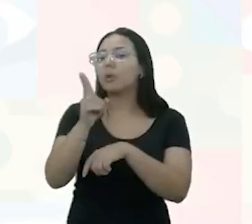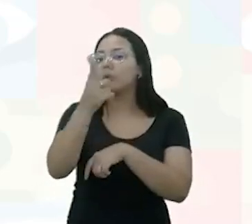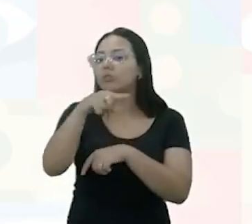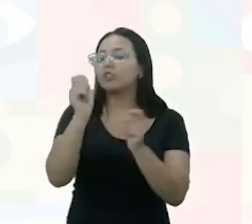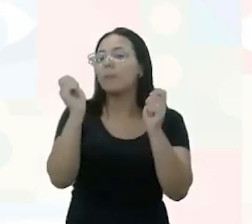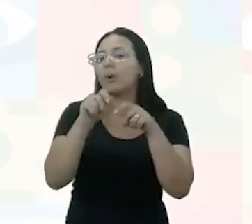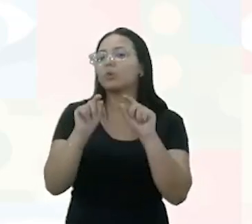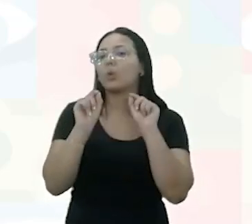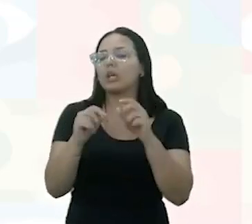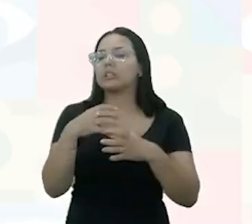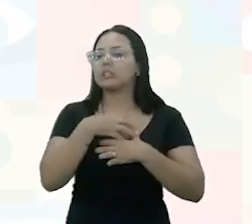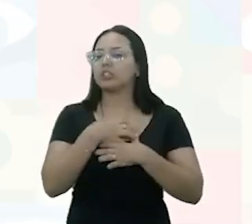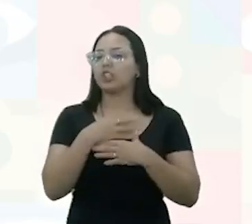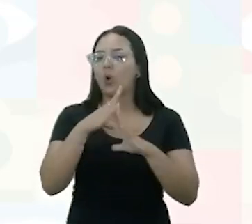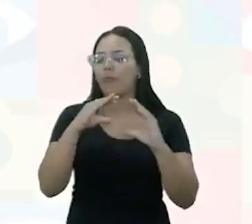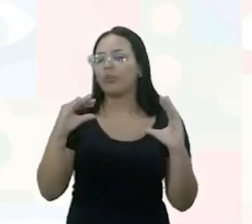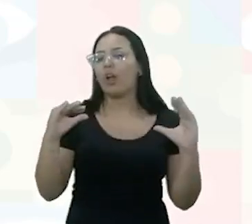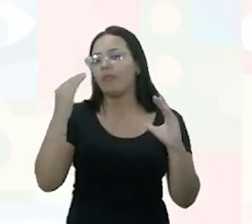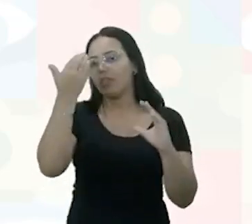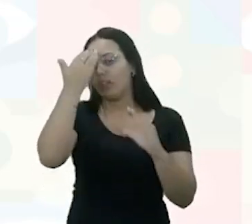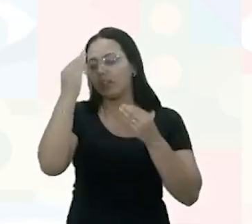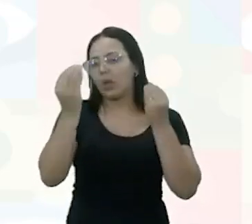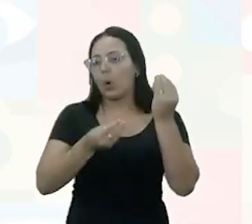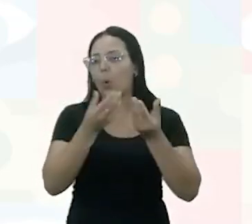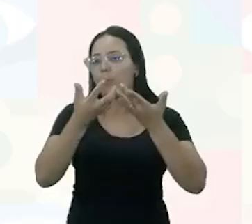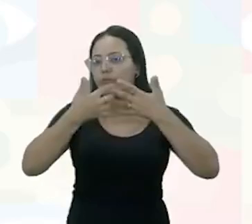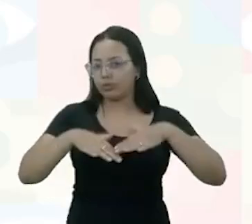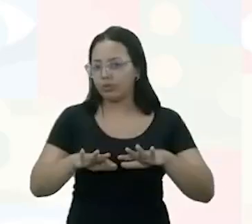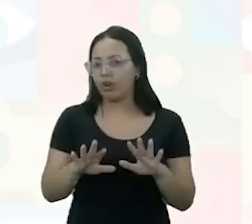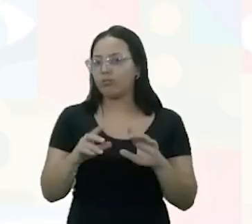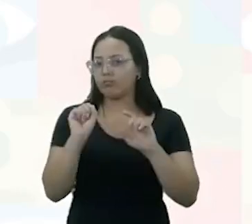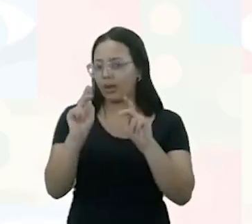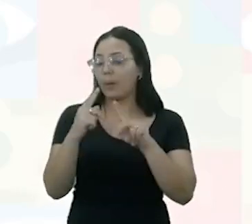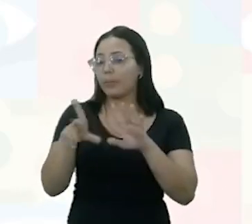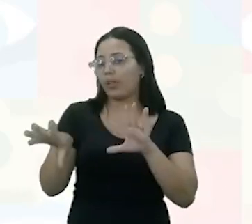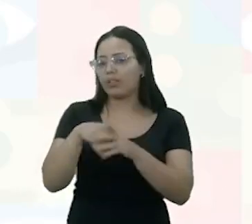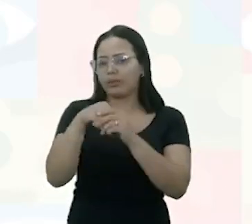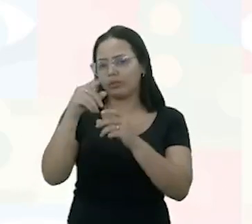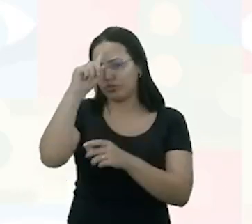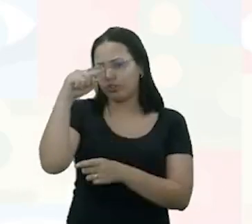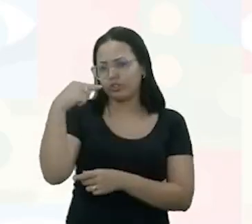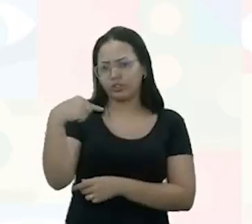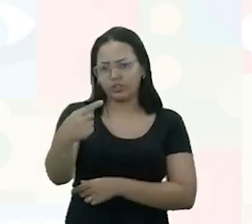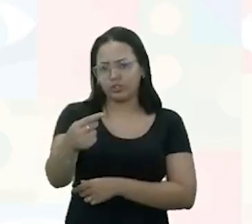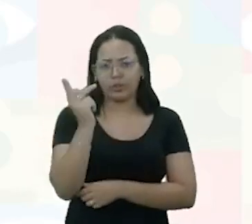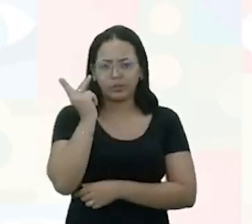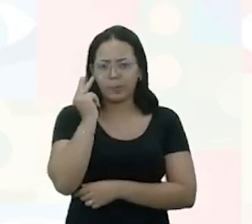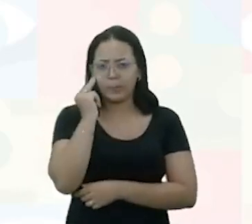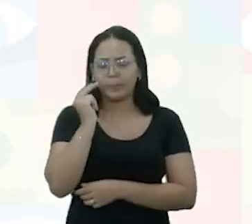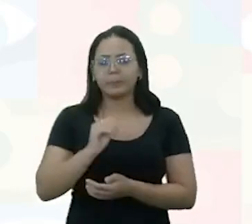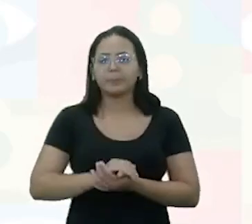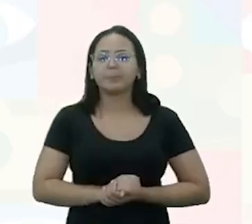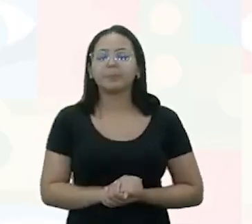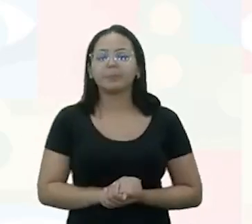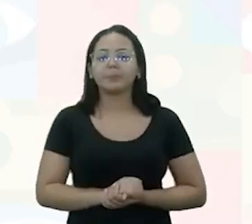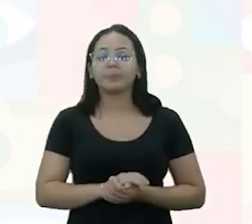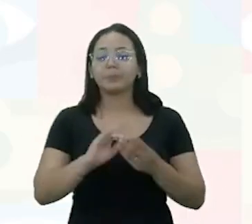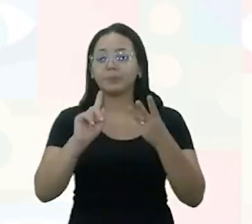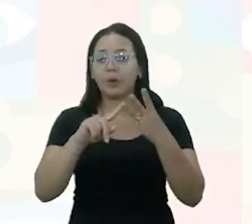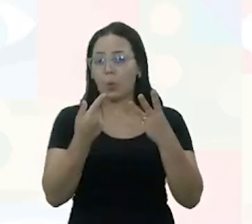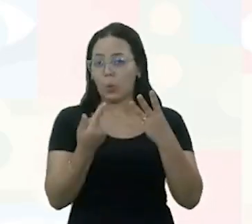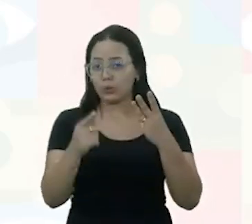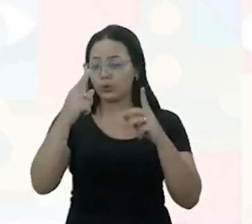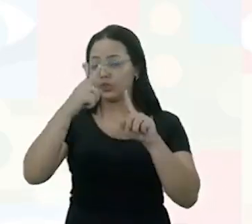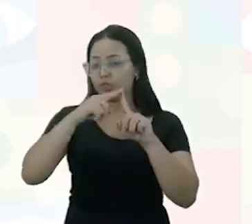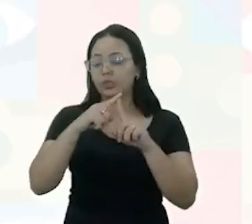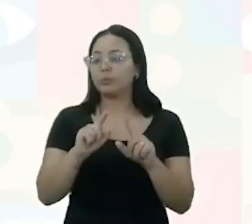possam se situar e entender sobre o que a gente está falando. Afinal, faz parte do nosso dia a dia. O próximo